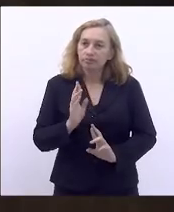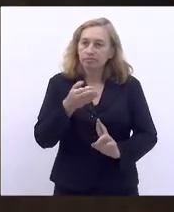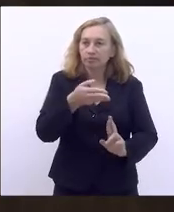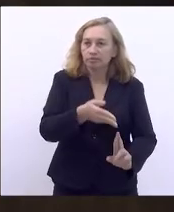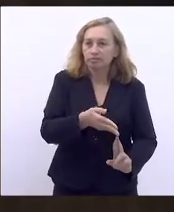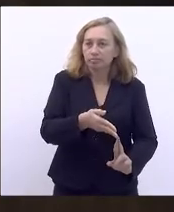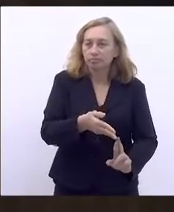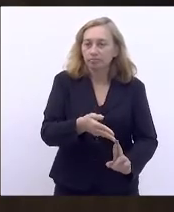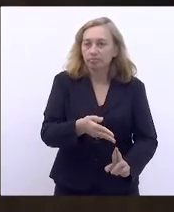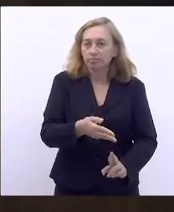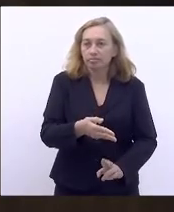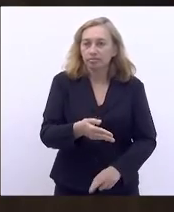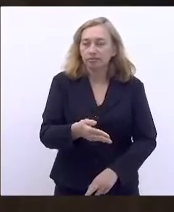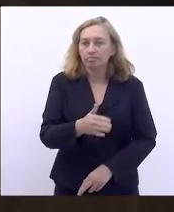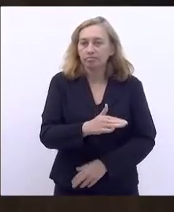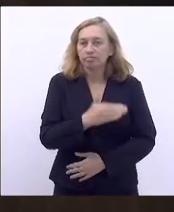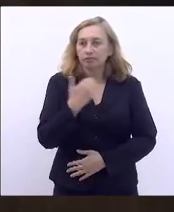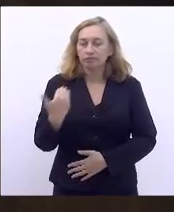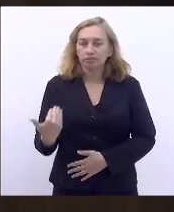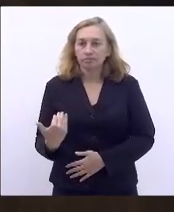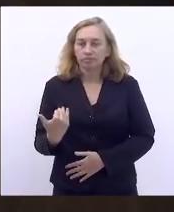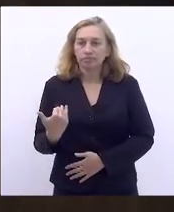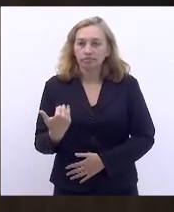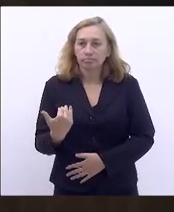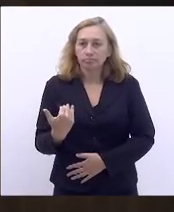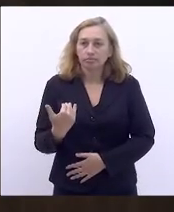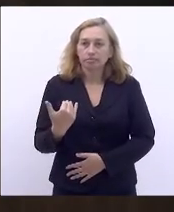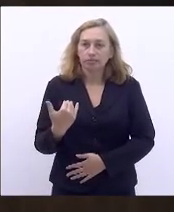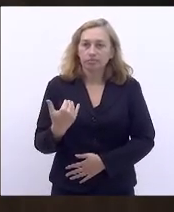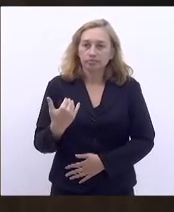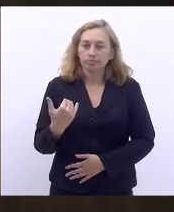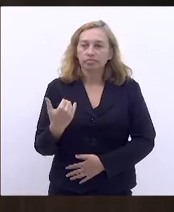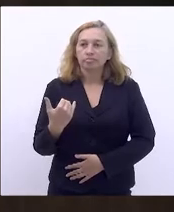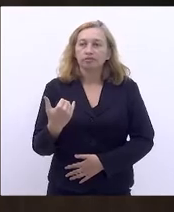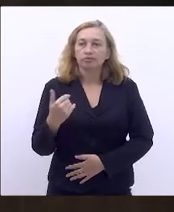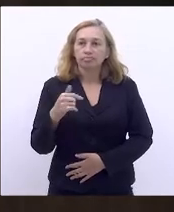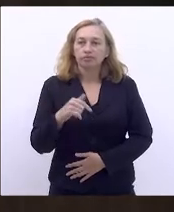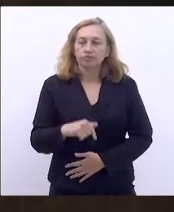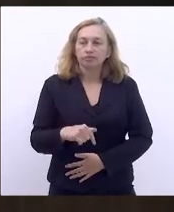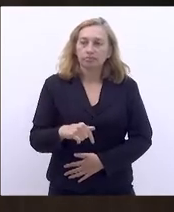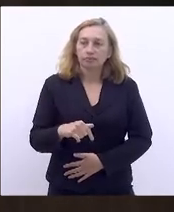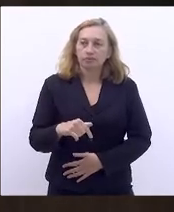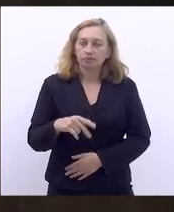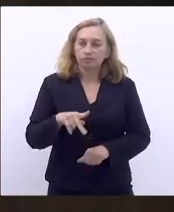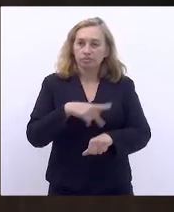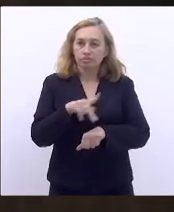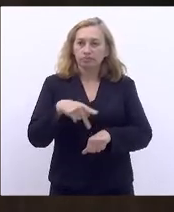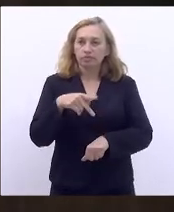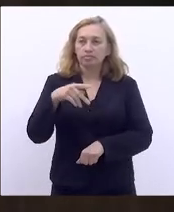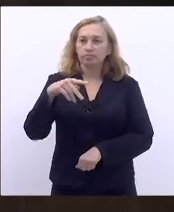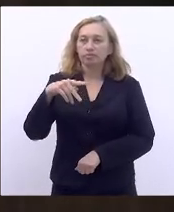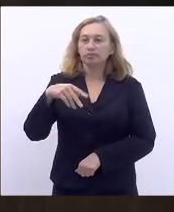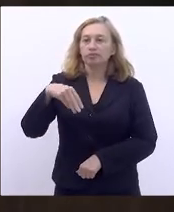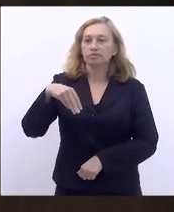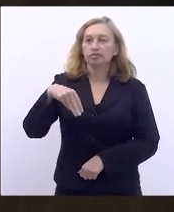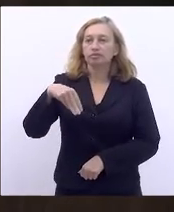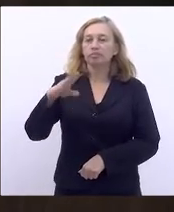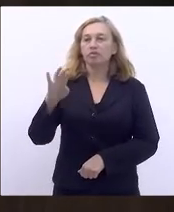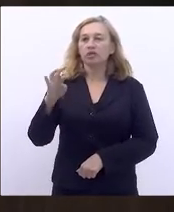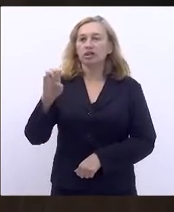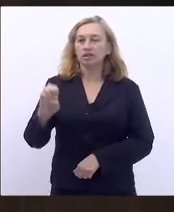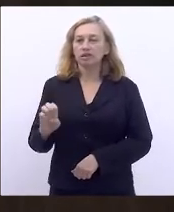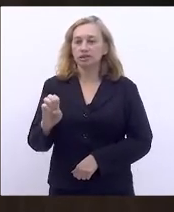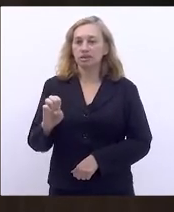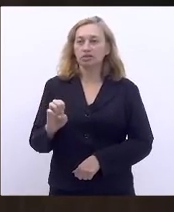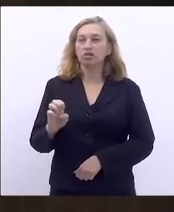do brutal assassinato do congolês erradicado aqui no nosso país, Moise Mudjane Kabangambe,